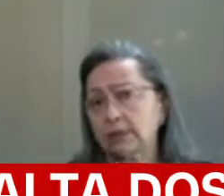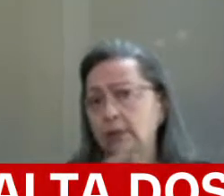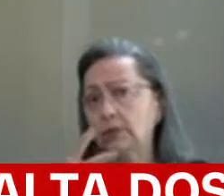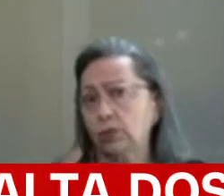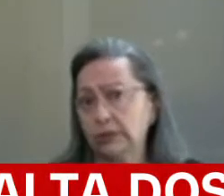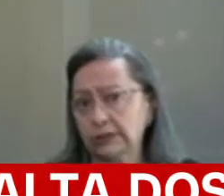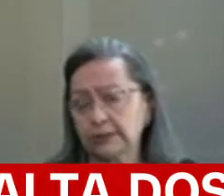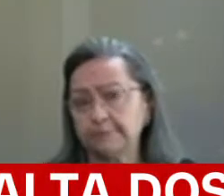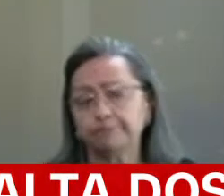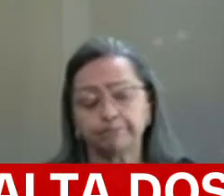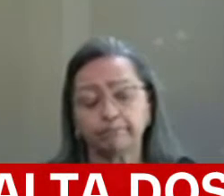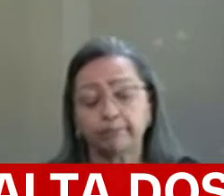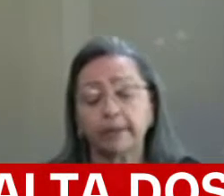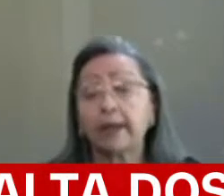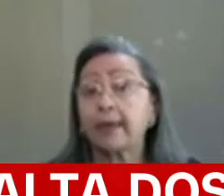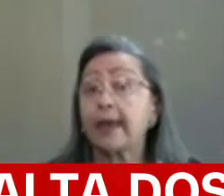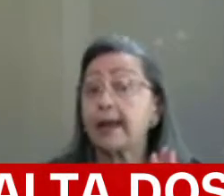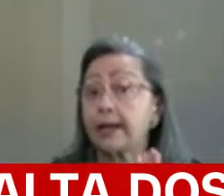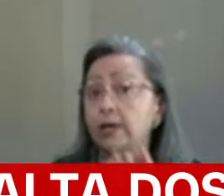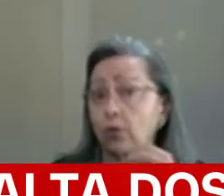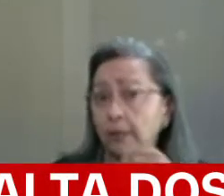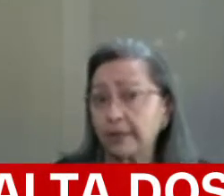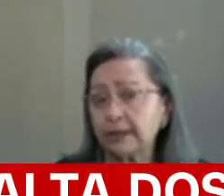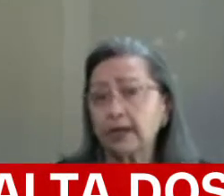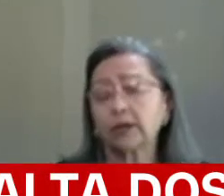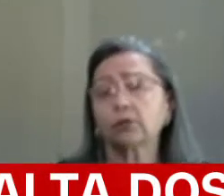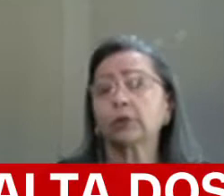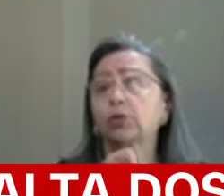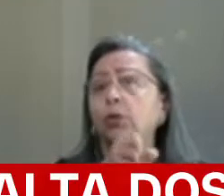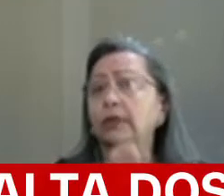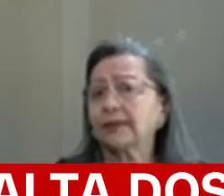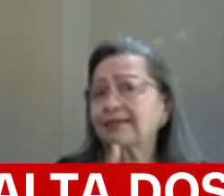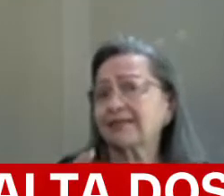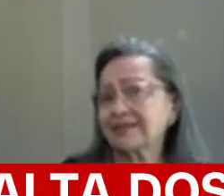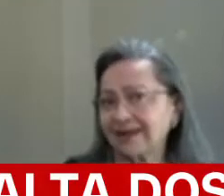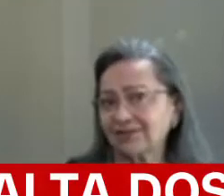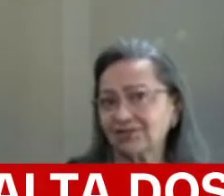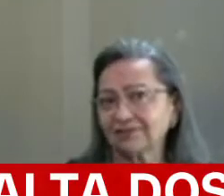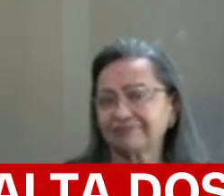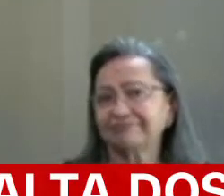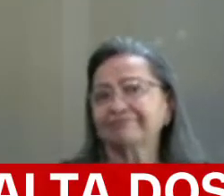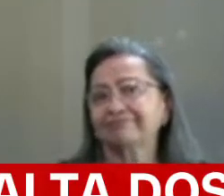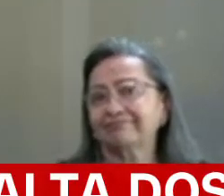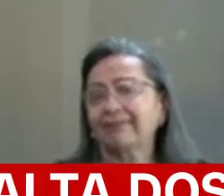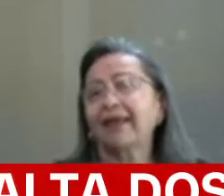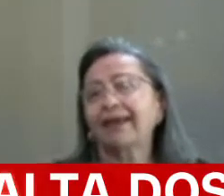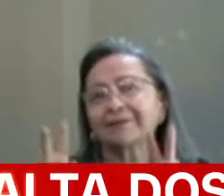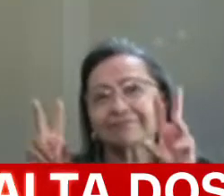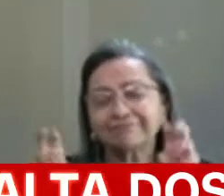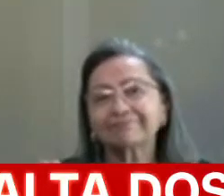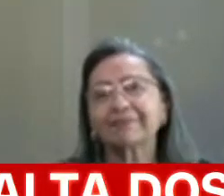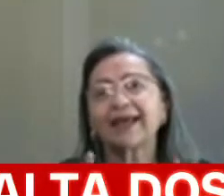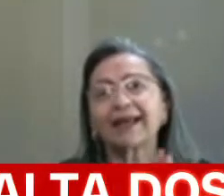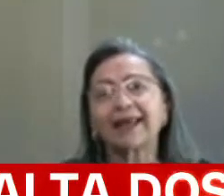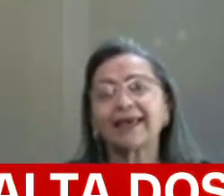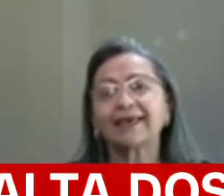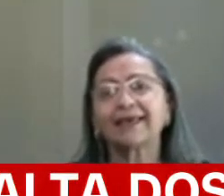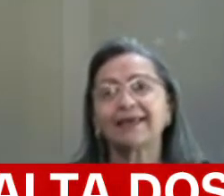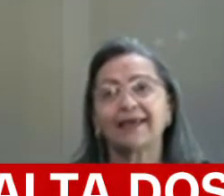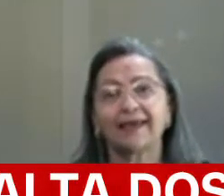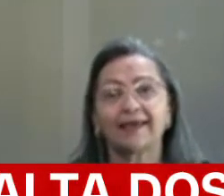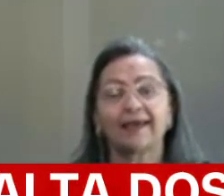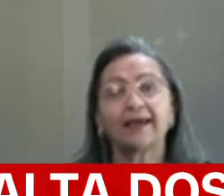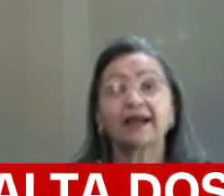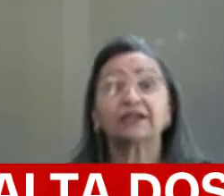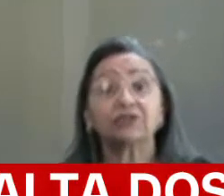5.172, e na Lei Complementar número 87, que é a chamada Lei Candi, com o